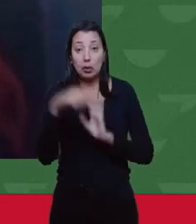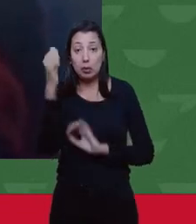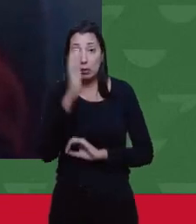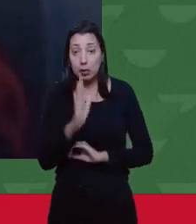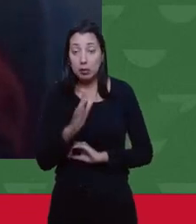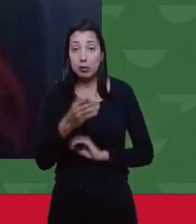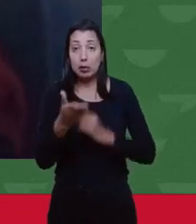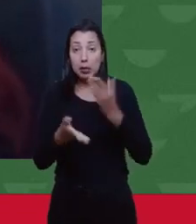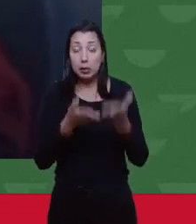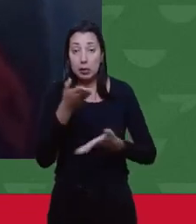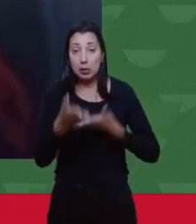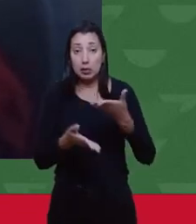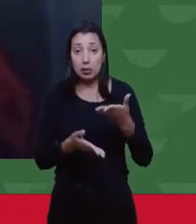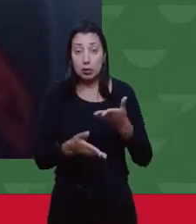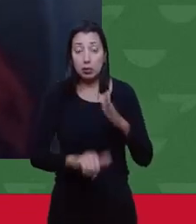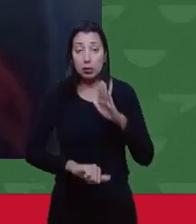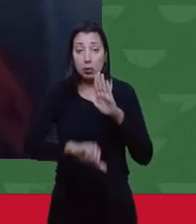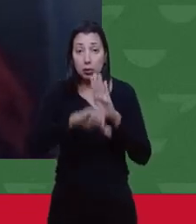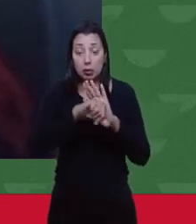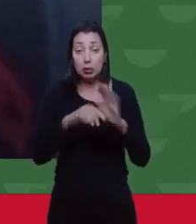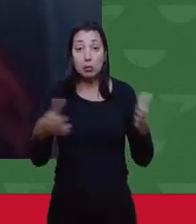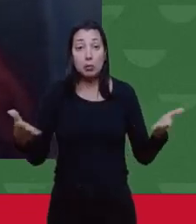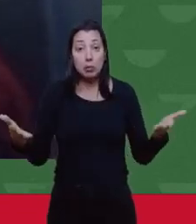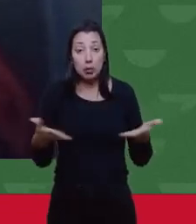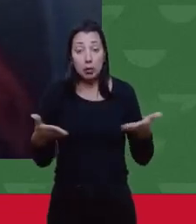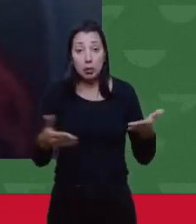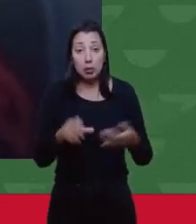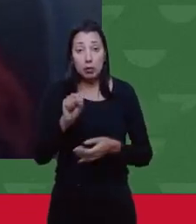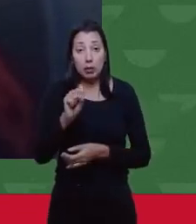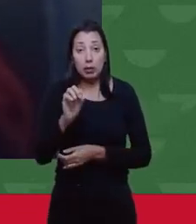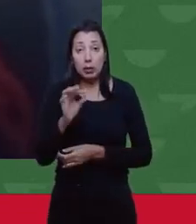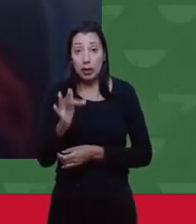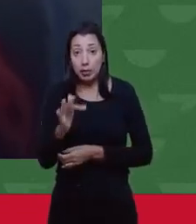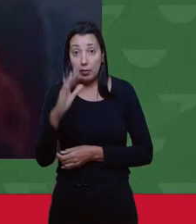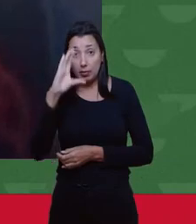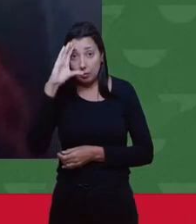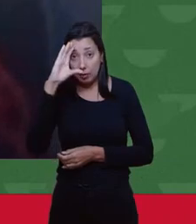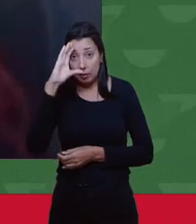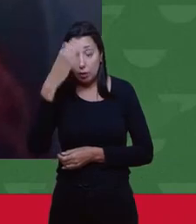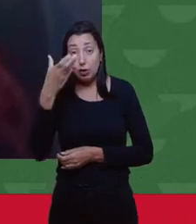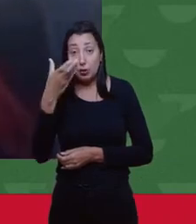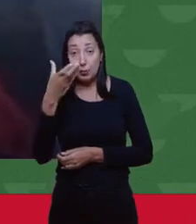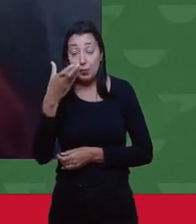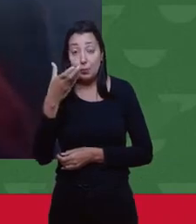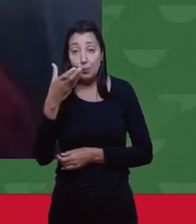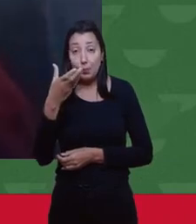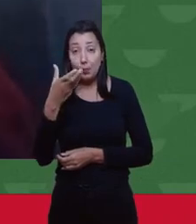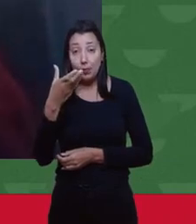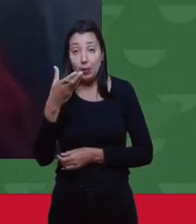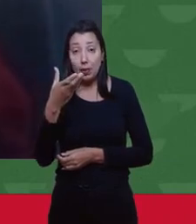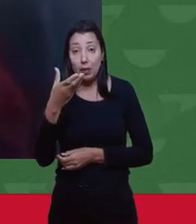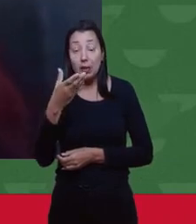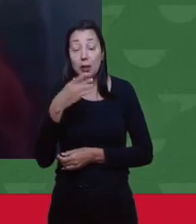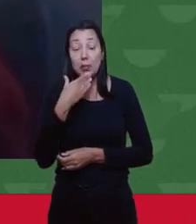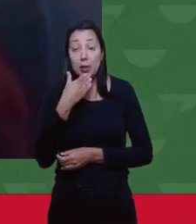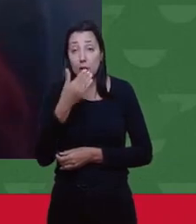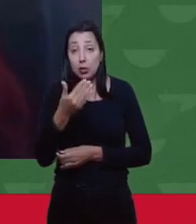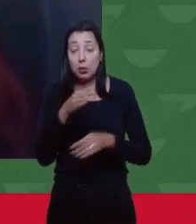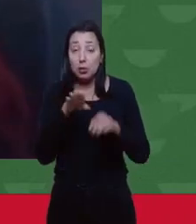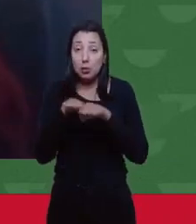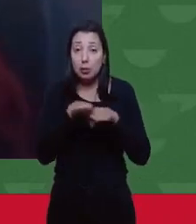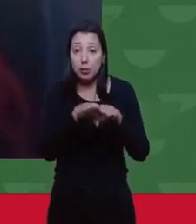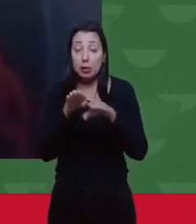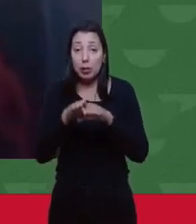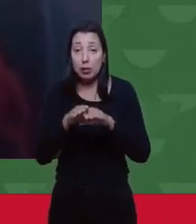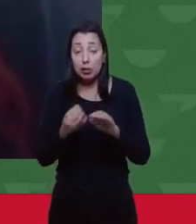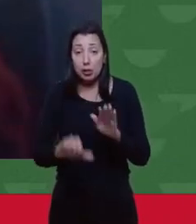que trate dos crimes de ódio, que agora o STF decidiu. O STF fez a equivalência dos crimes de